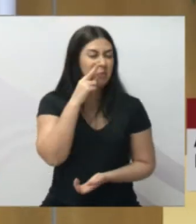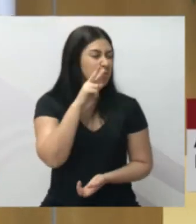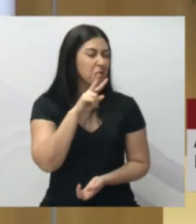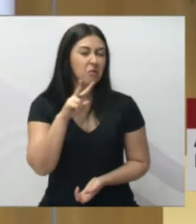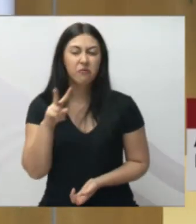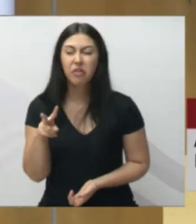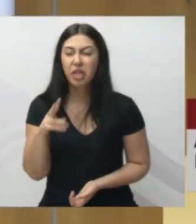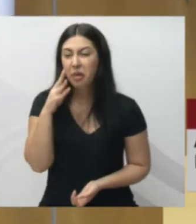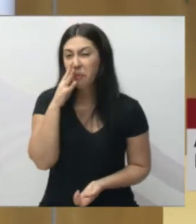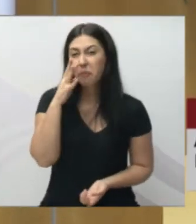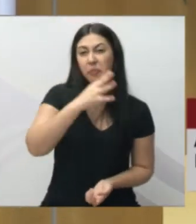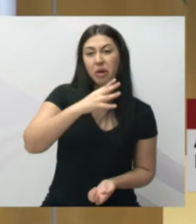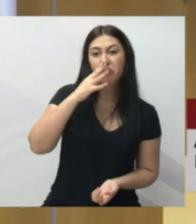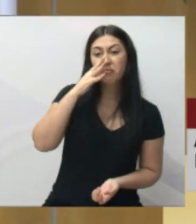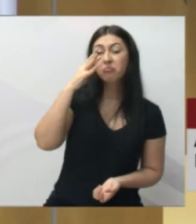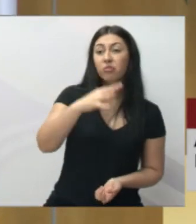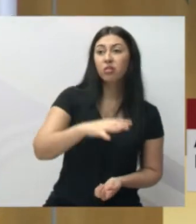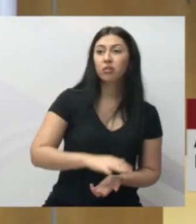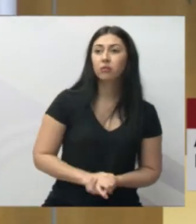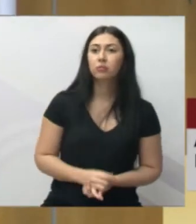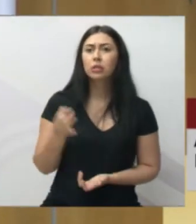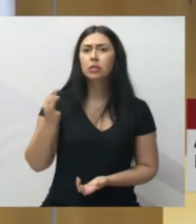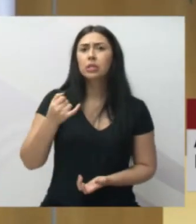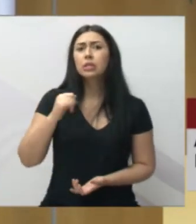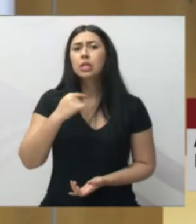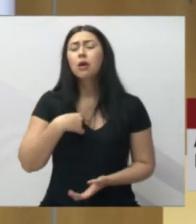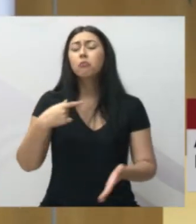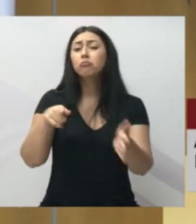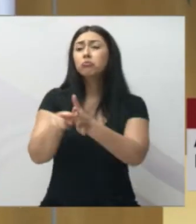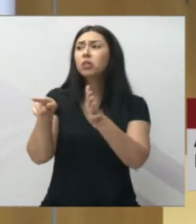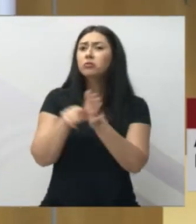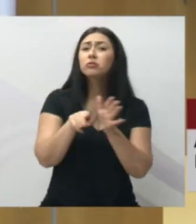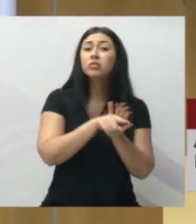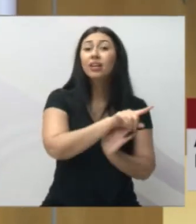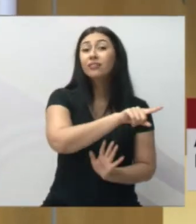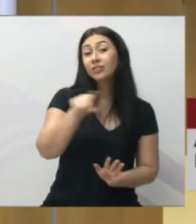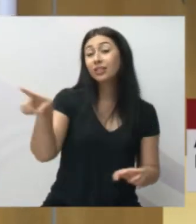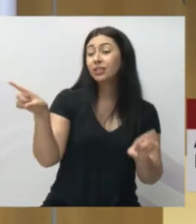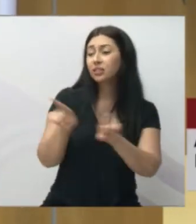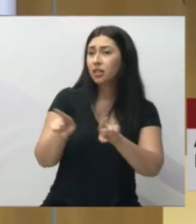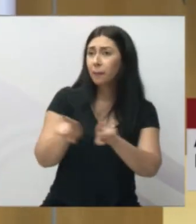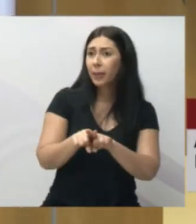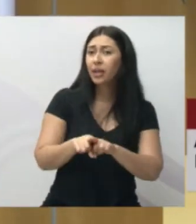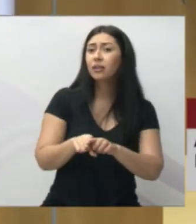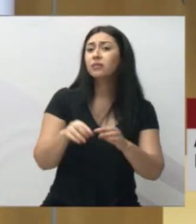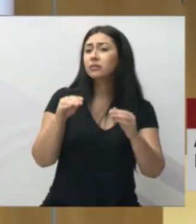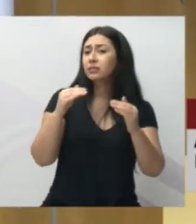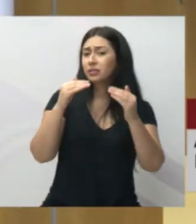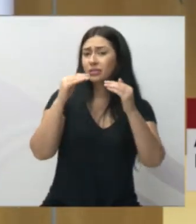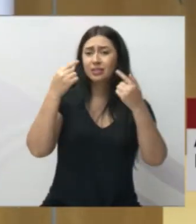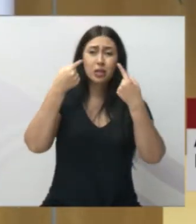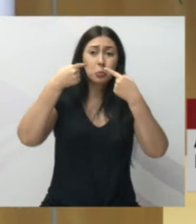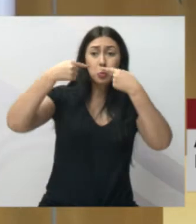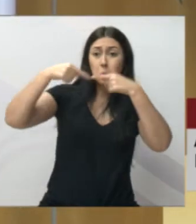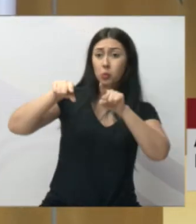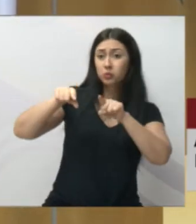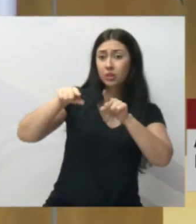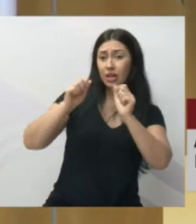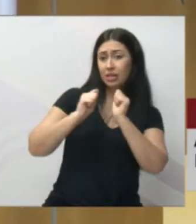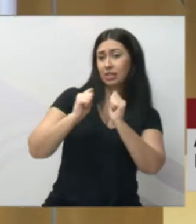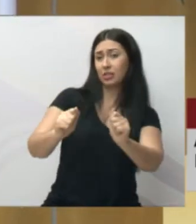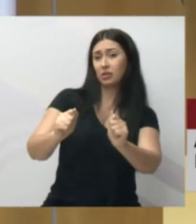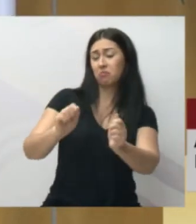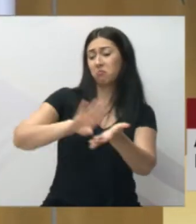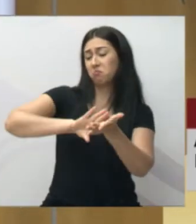Eu tenho certeza, se eu perguntasse para qualquer vereador aqui, qualquer um de vocês vai dizer que é contra demitir um assessor. Porque não é questão do